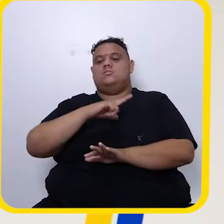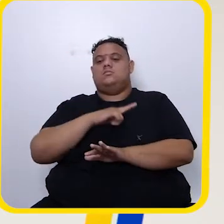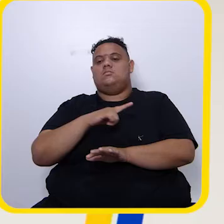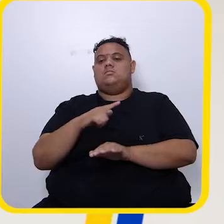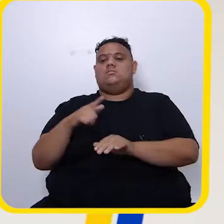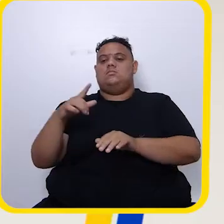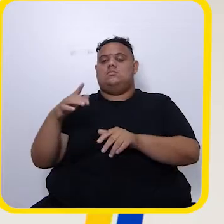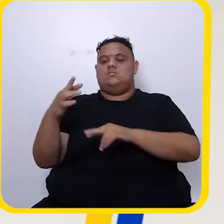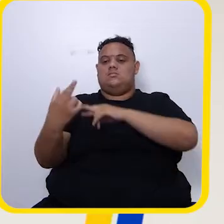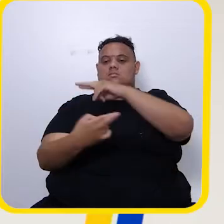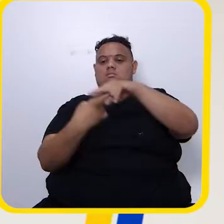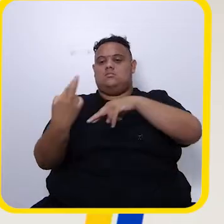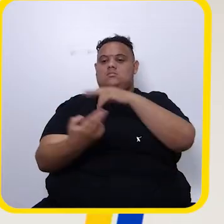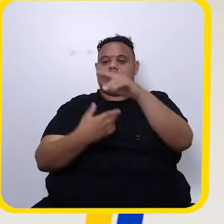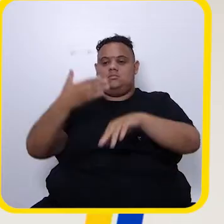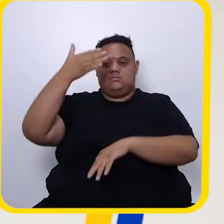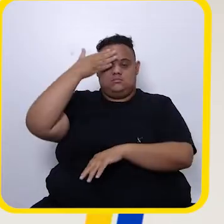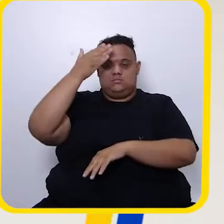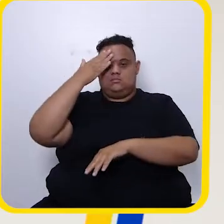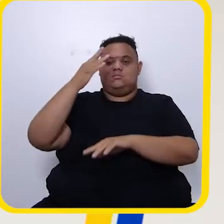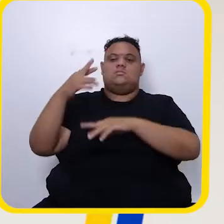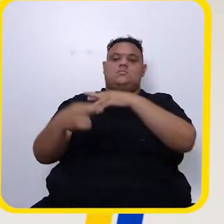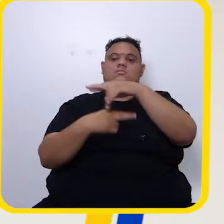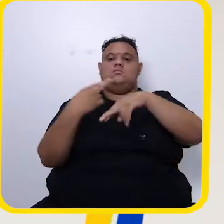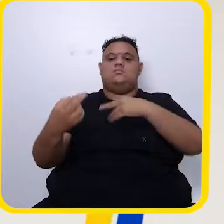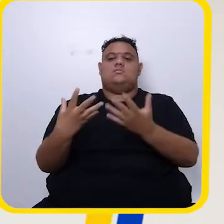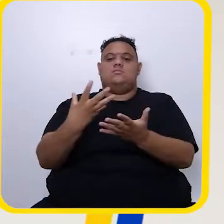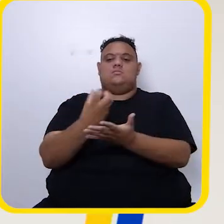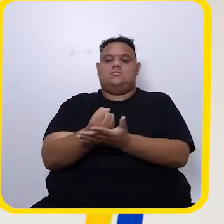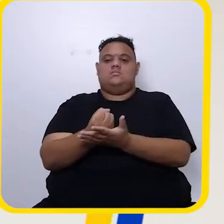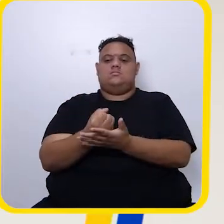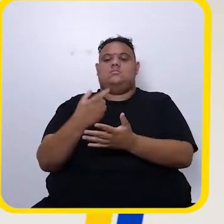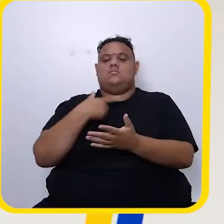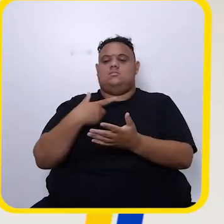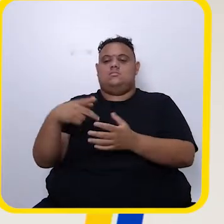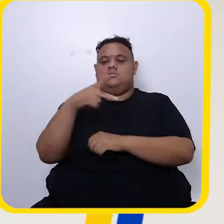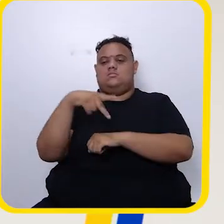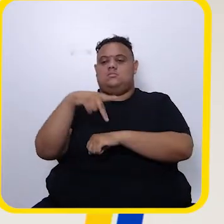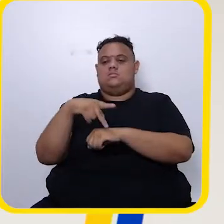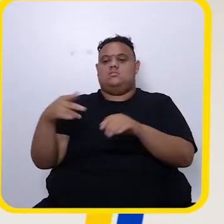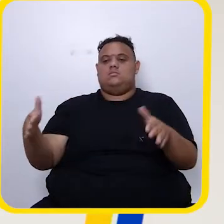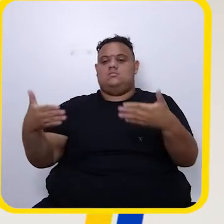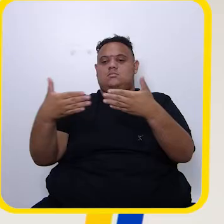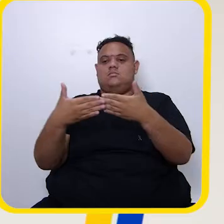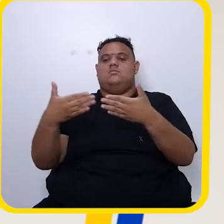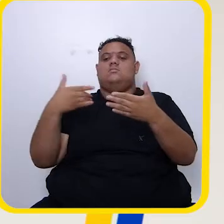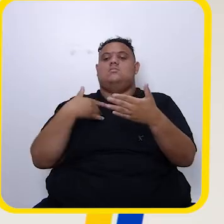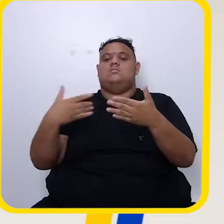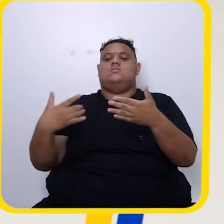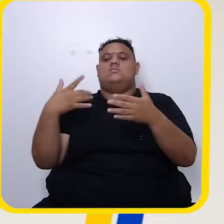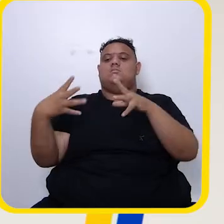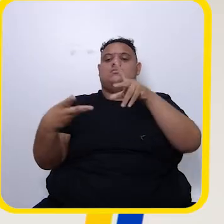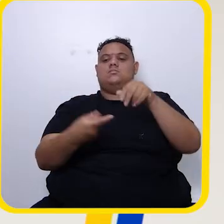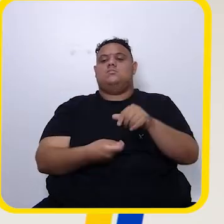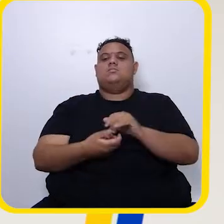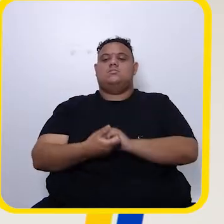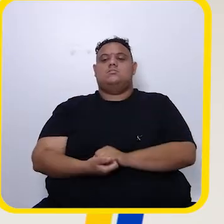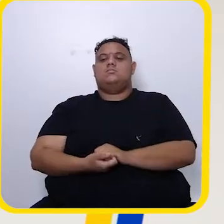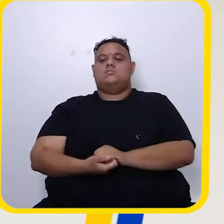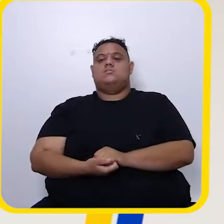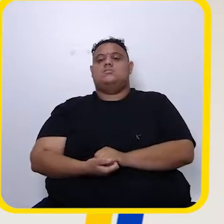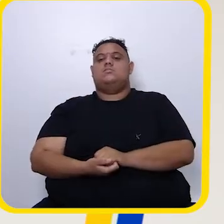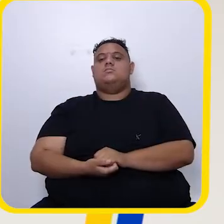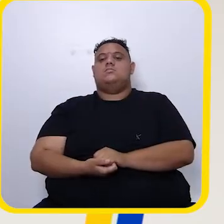teve a Revolução Cubana, a Revolução Comunista, né, que tornou esse país fechado para o mercado capitalista